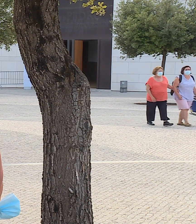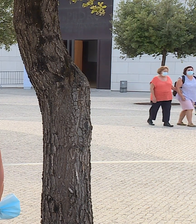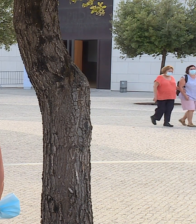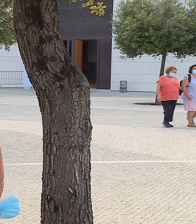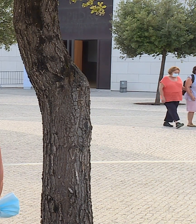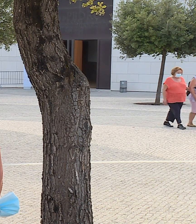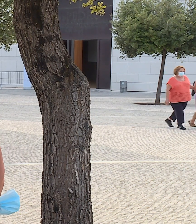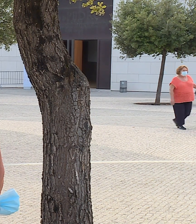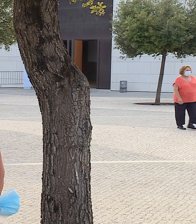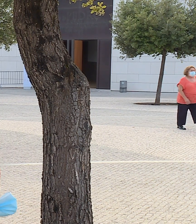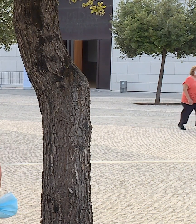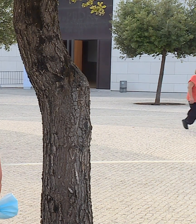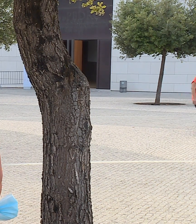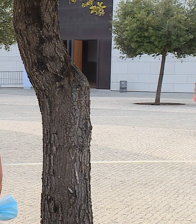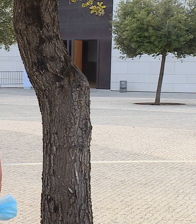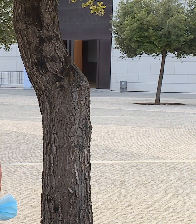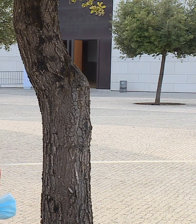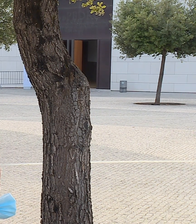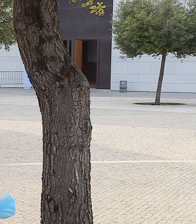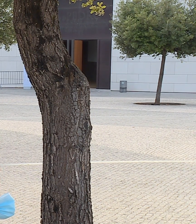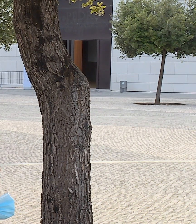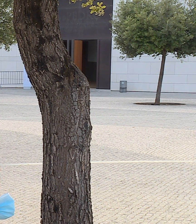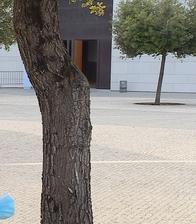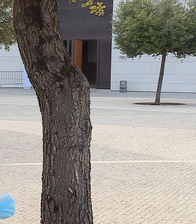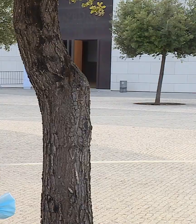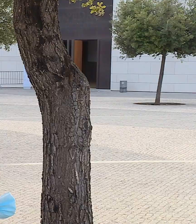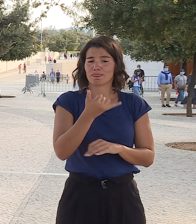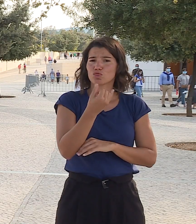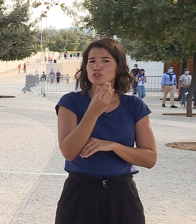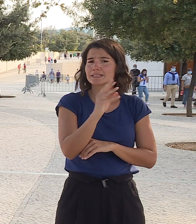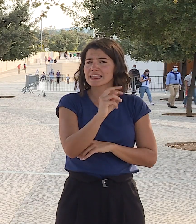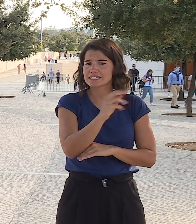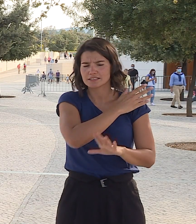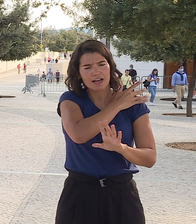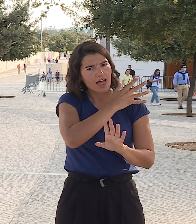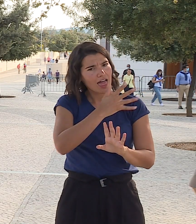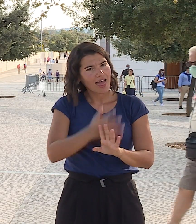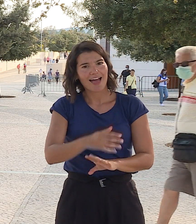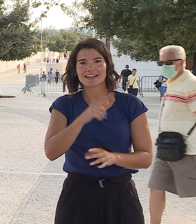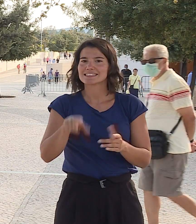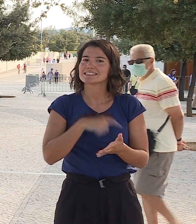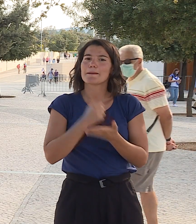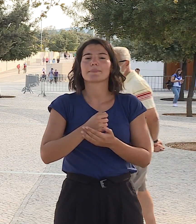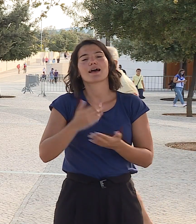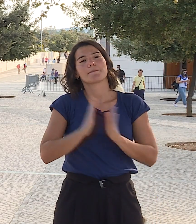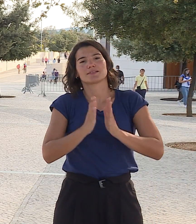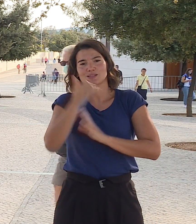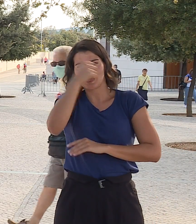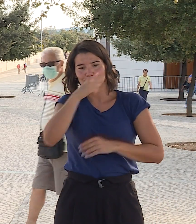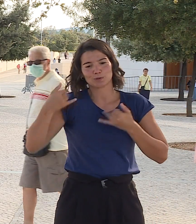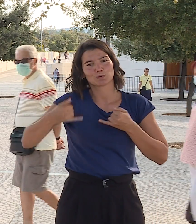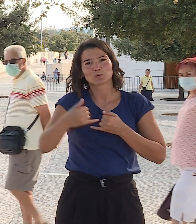eu tenho a interpretação, é um momento que me arrepia, que me emociona. É interessante reparar o crescimento das pessoas, também